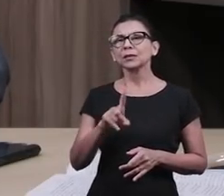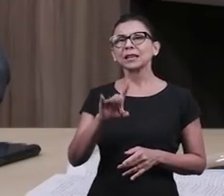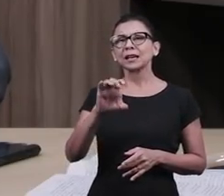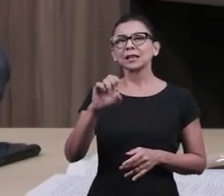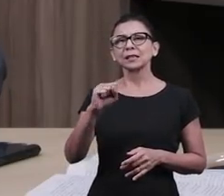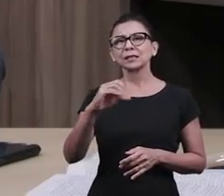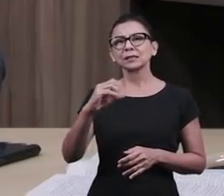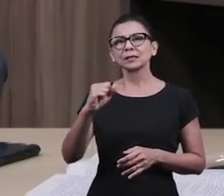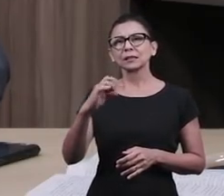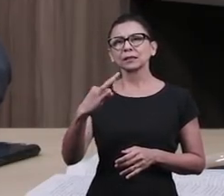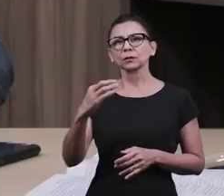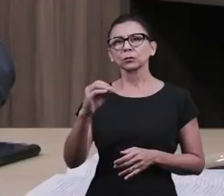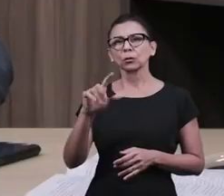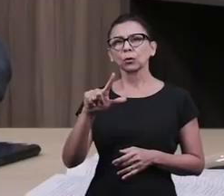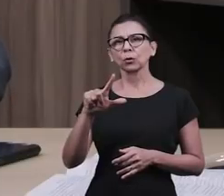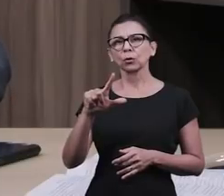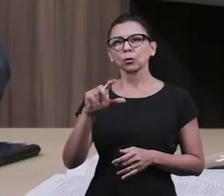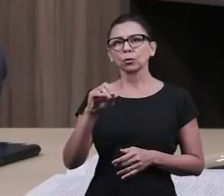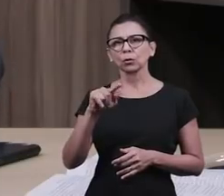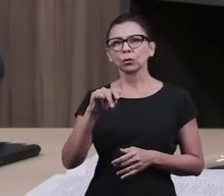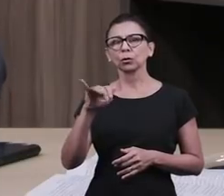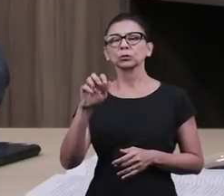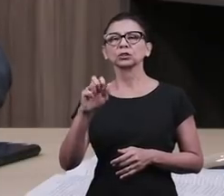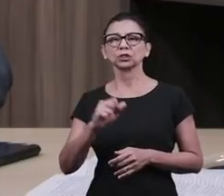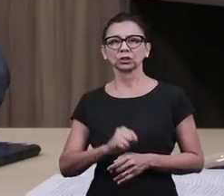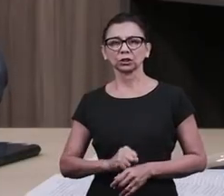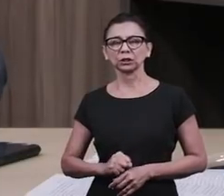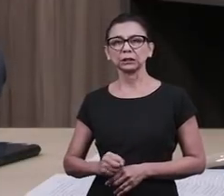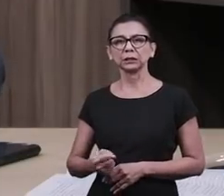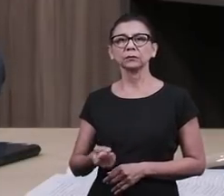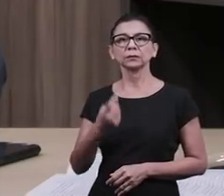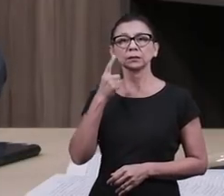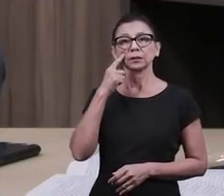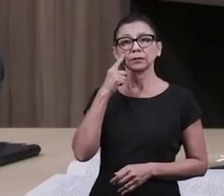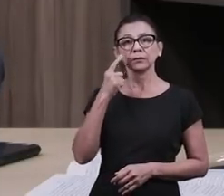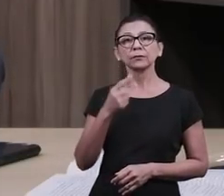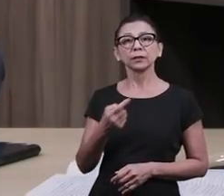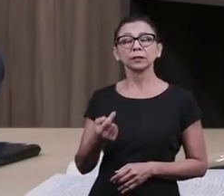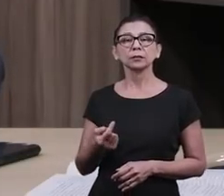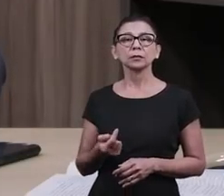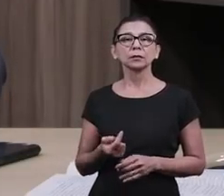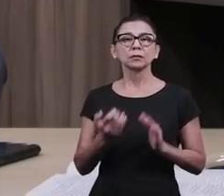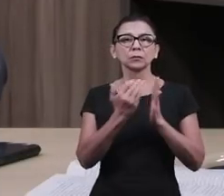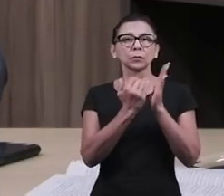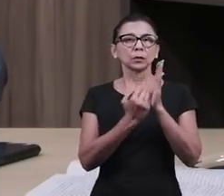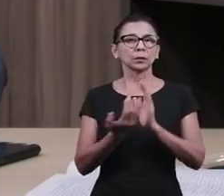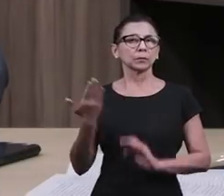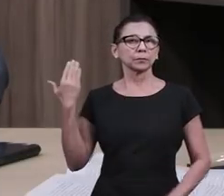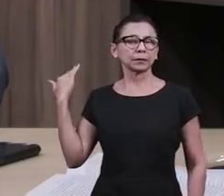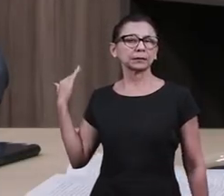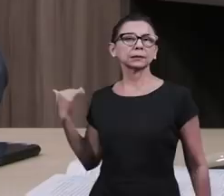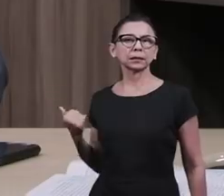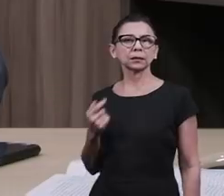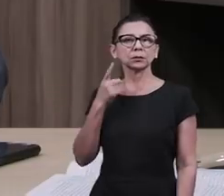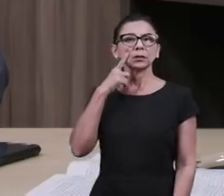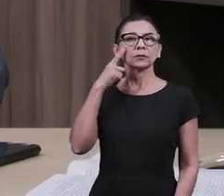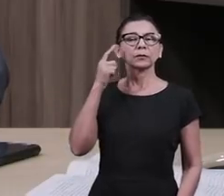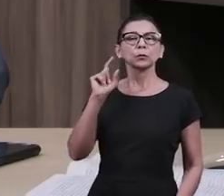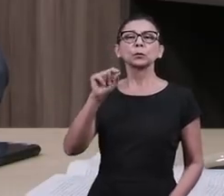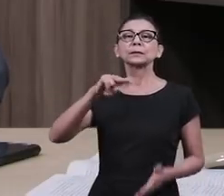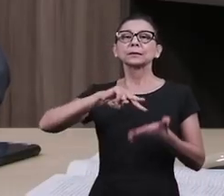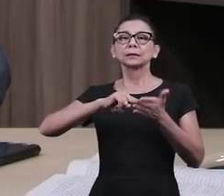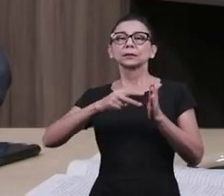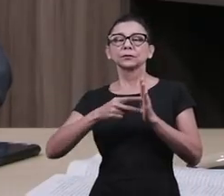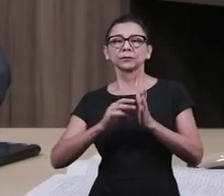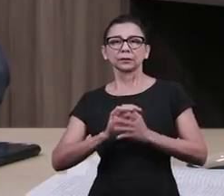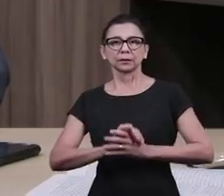escatologia? Vai lá no primeiro programa, tem uma explicação. O pastor Marcelo deu uma explicação clara, simples, objetiva do que é escatologia. Então,